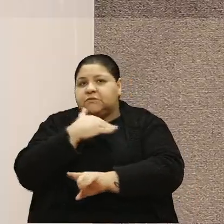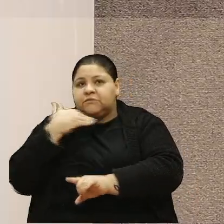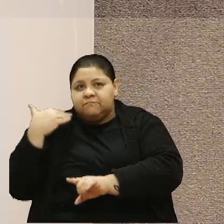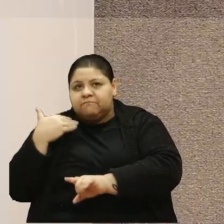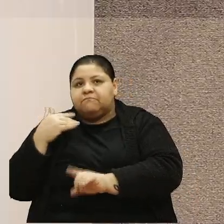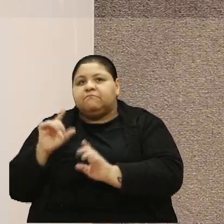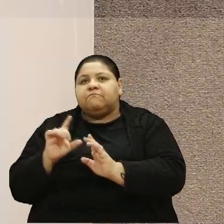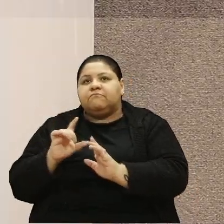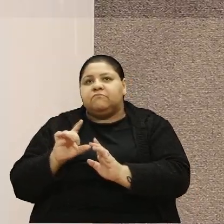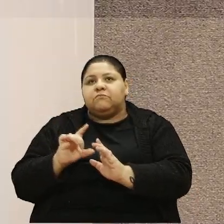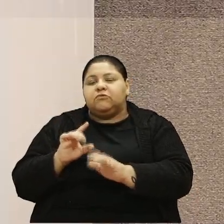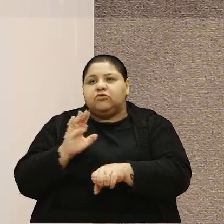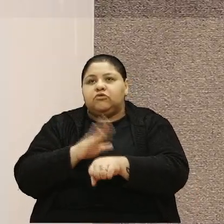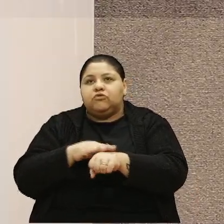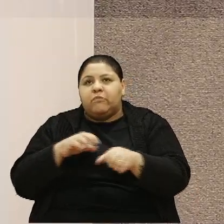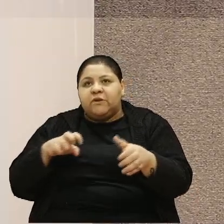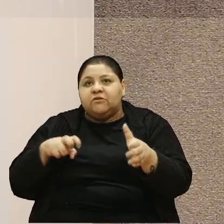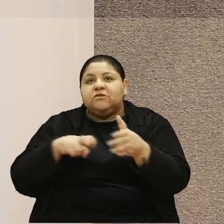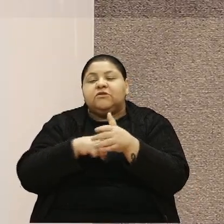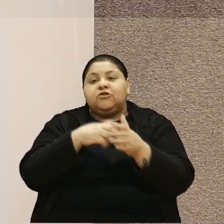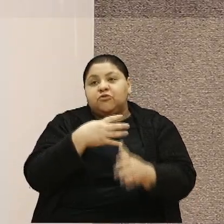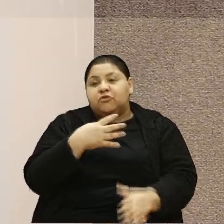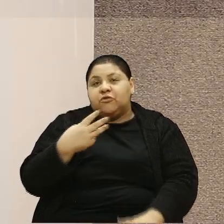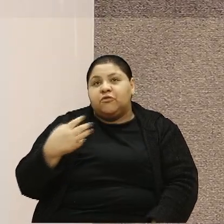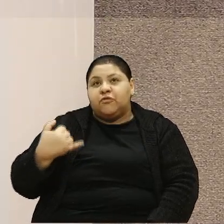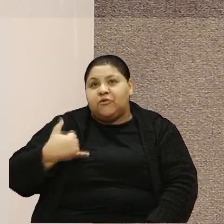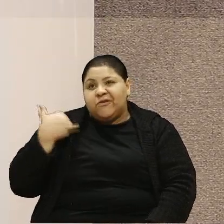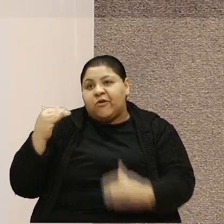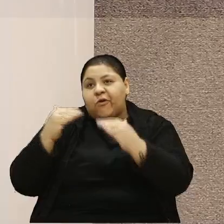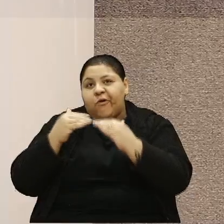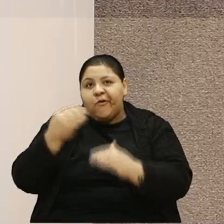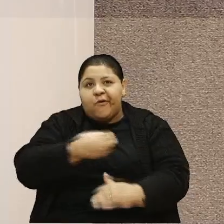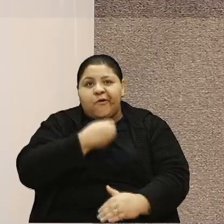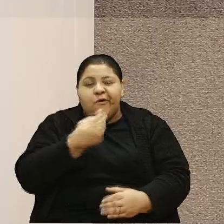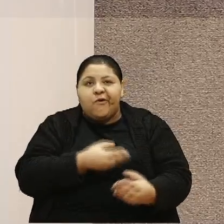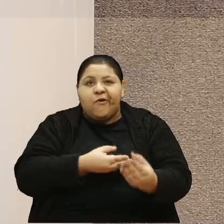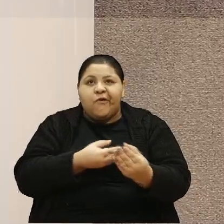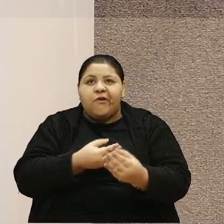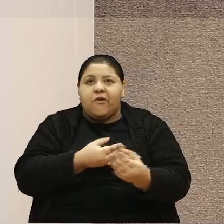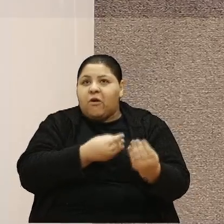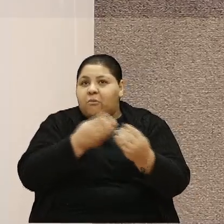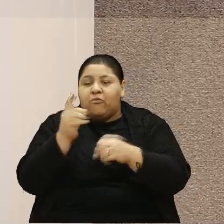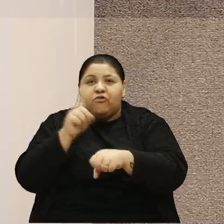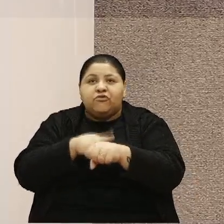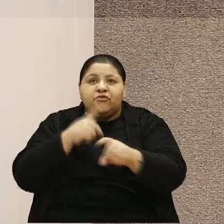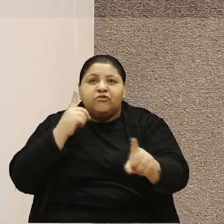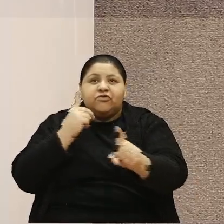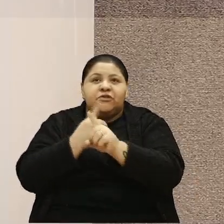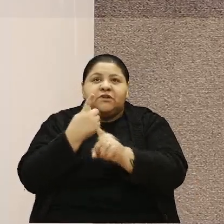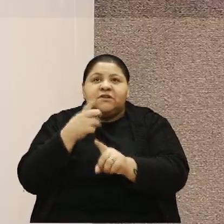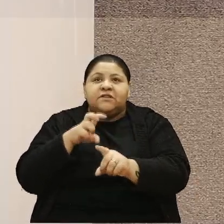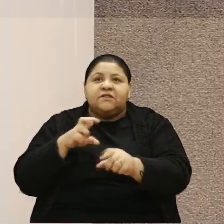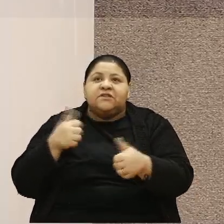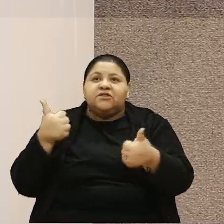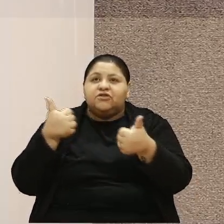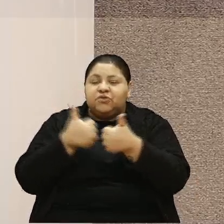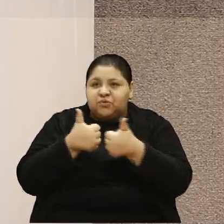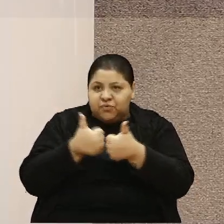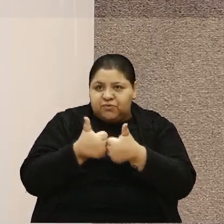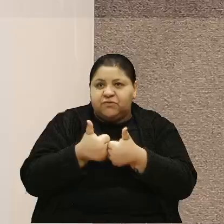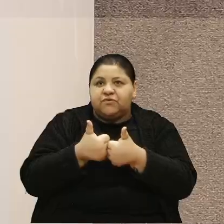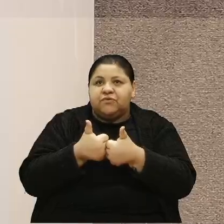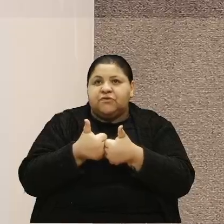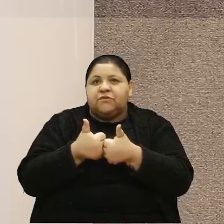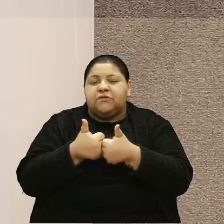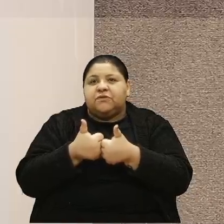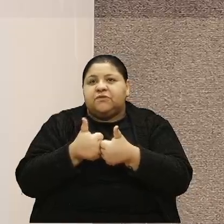instante do acidente, aos 43 anos. E as coincidências da vida, né? Há muitos anos eu não encontrava ele, há 15 dias a gente esteve junto, né? E nos